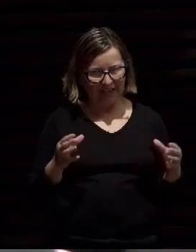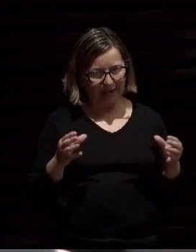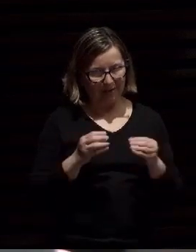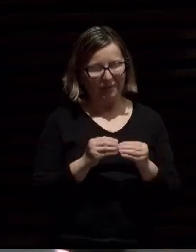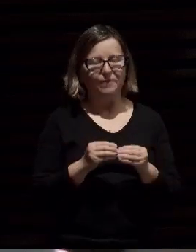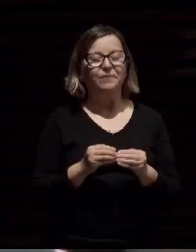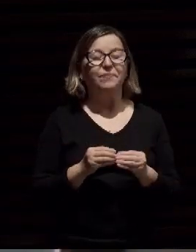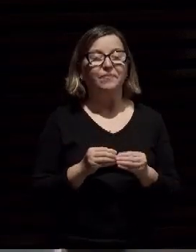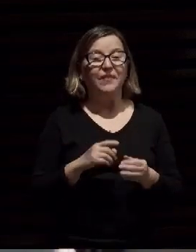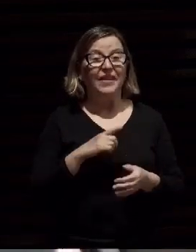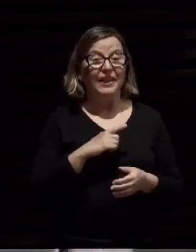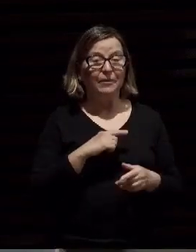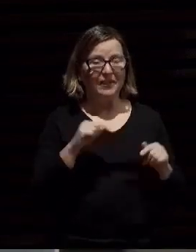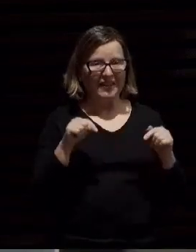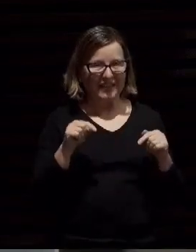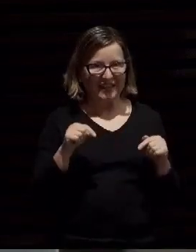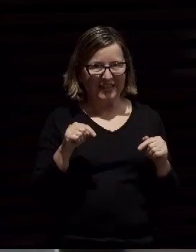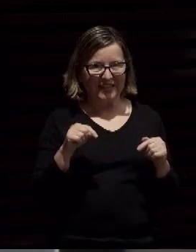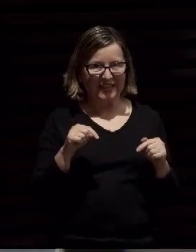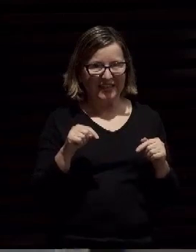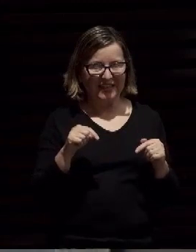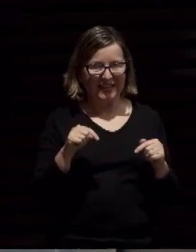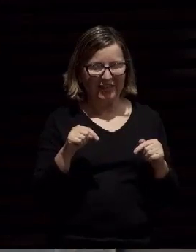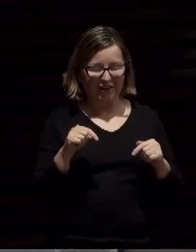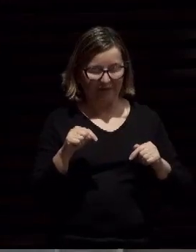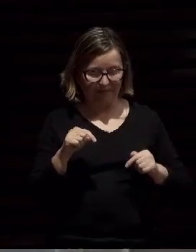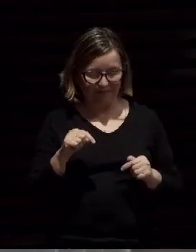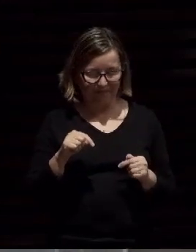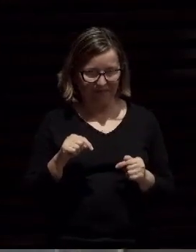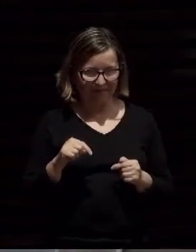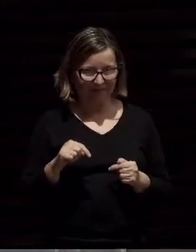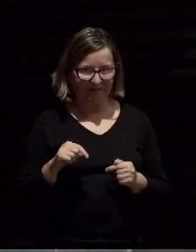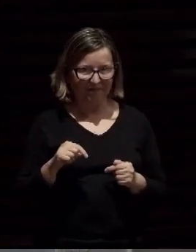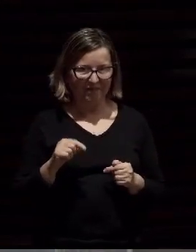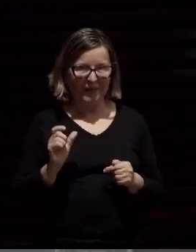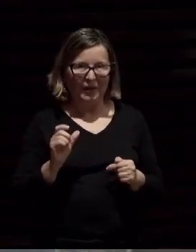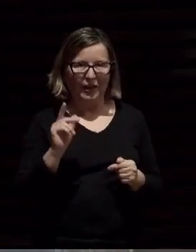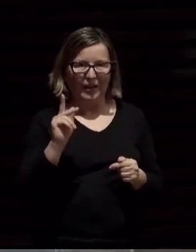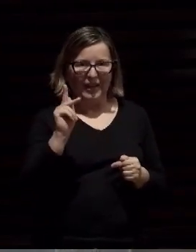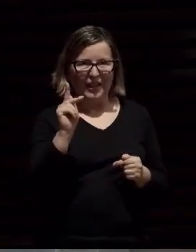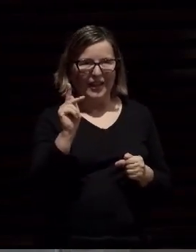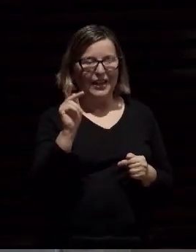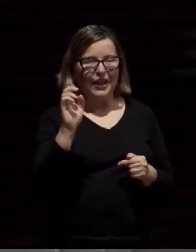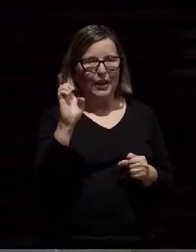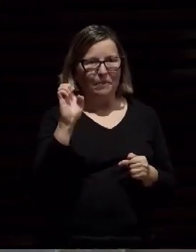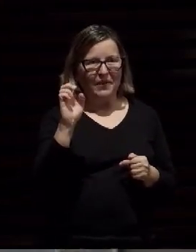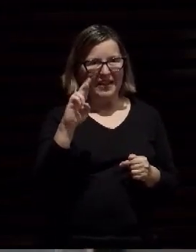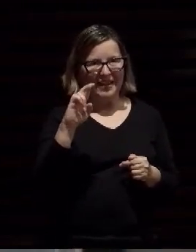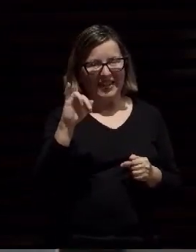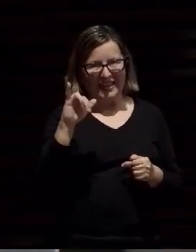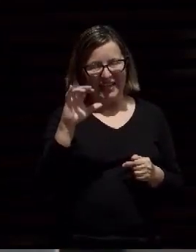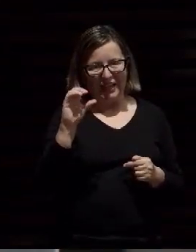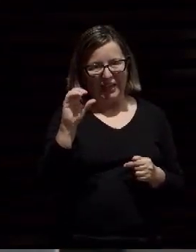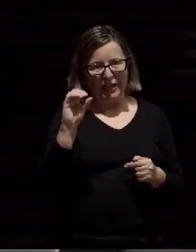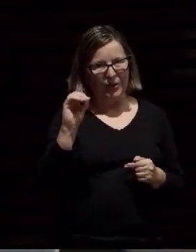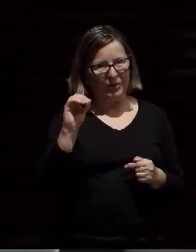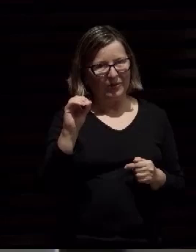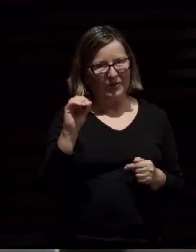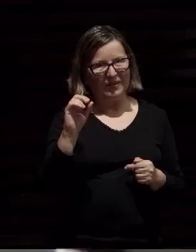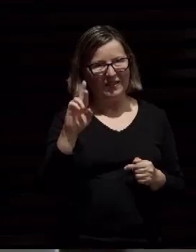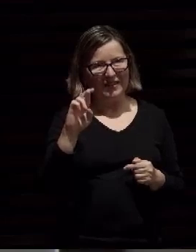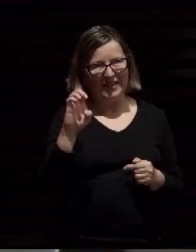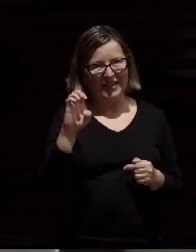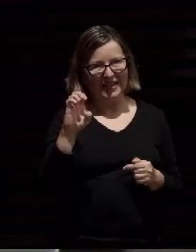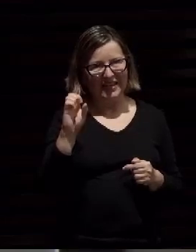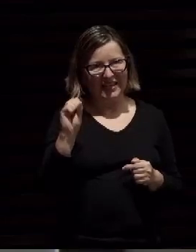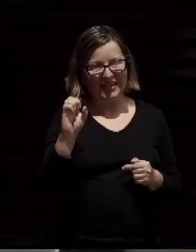Nós temos aqui aquilo que se chama de pericorese. O que é pericorese?